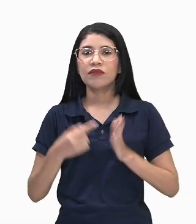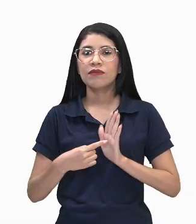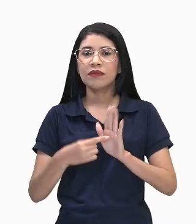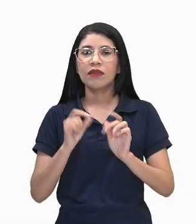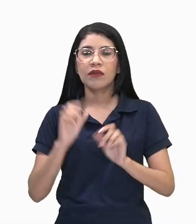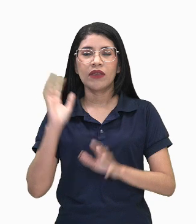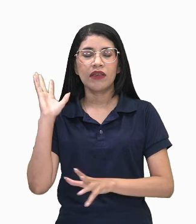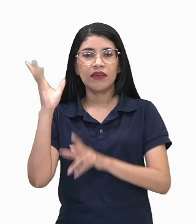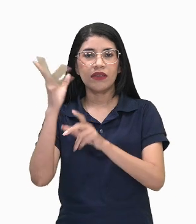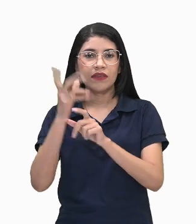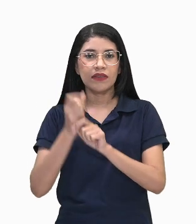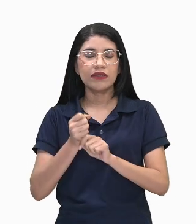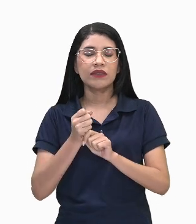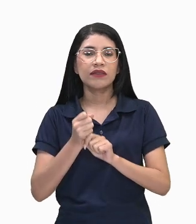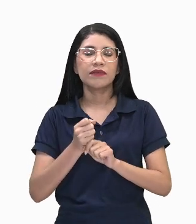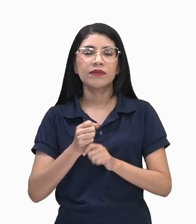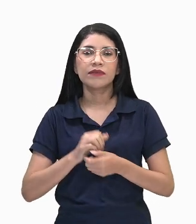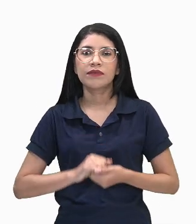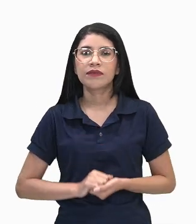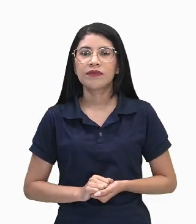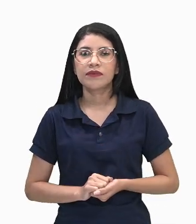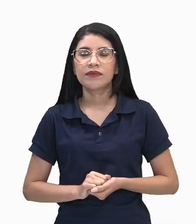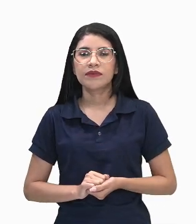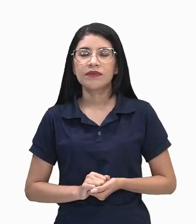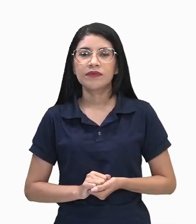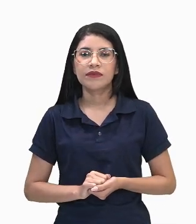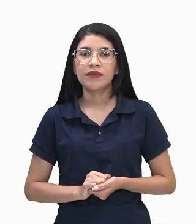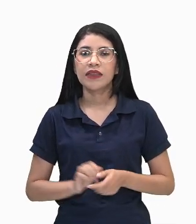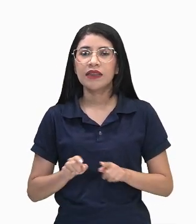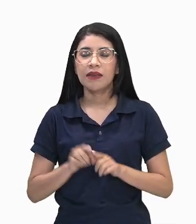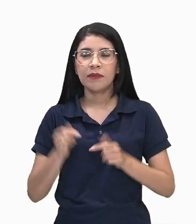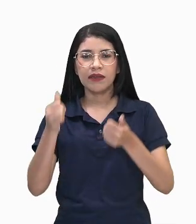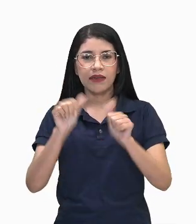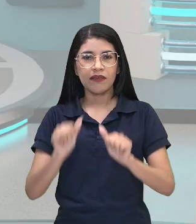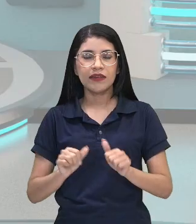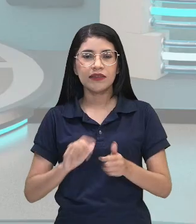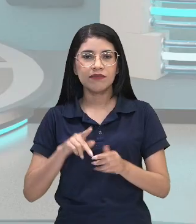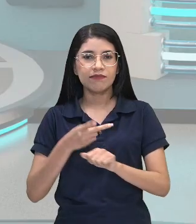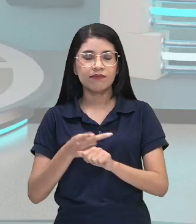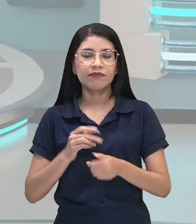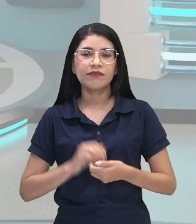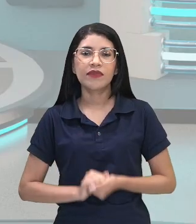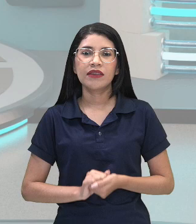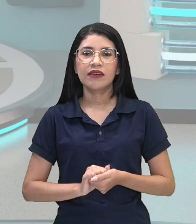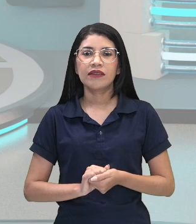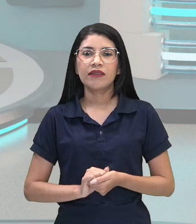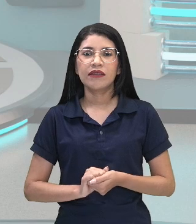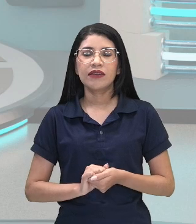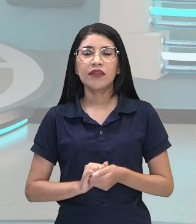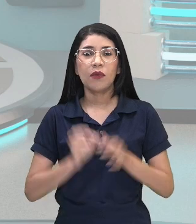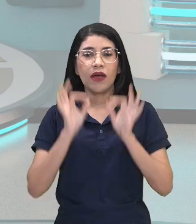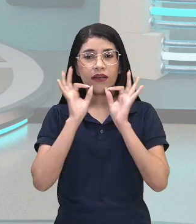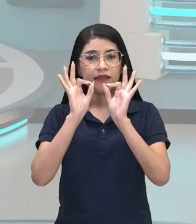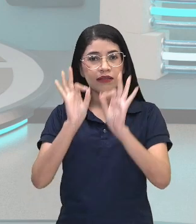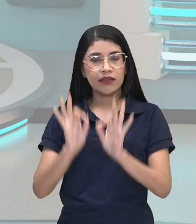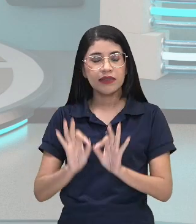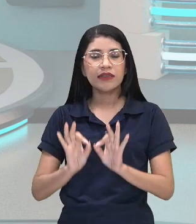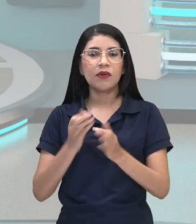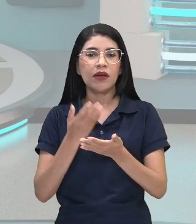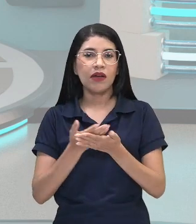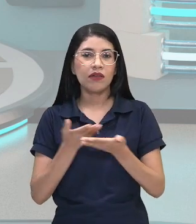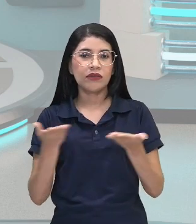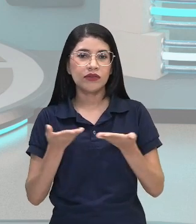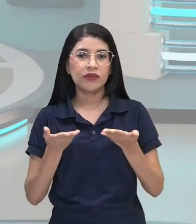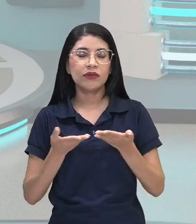a revisão da primeira e segunda unidade e a avaliação. Então, fiquem atentos à nossa aula